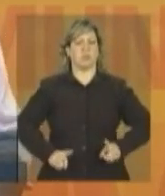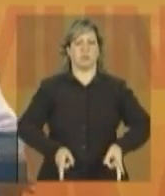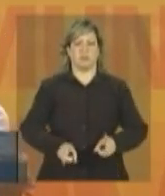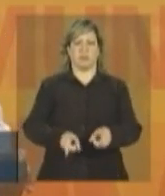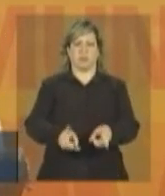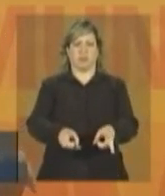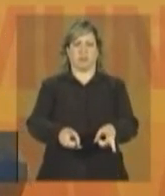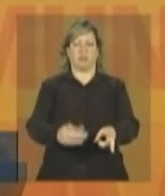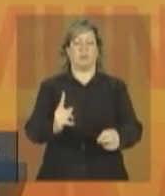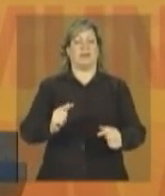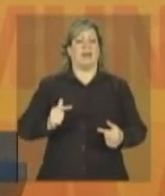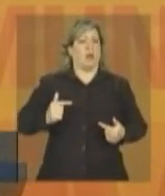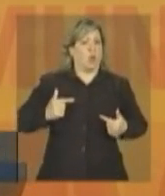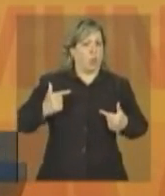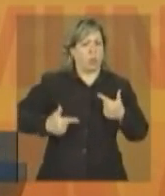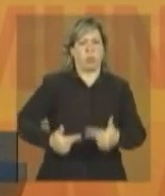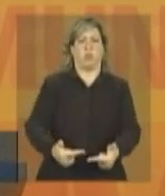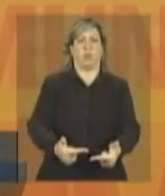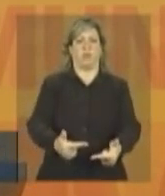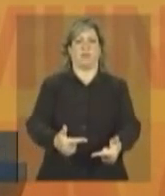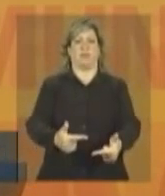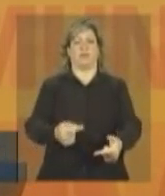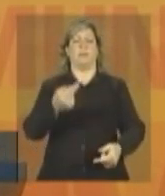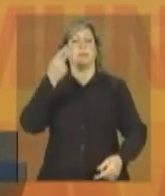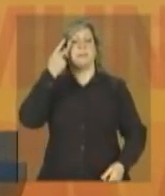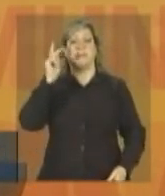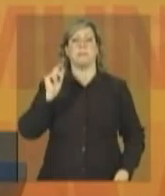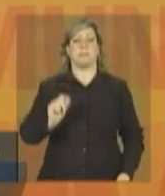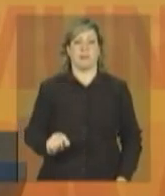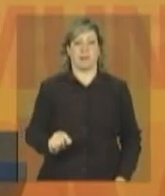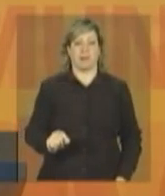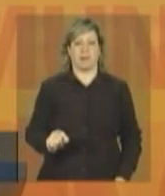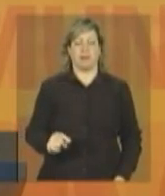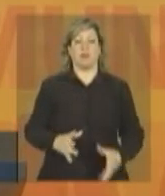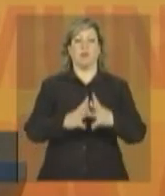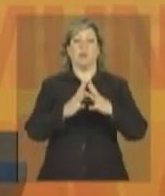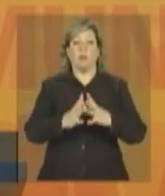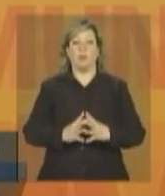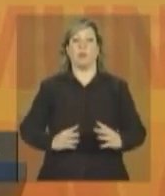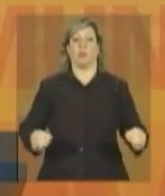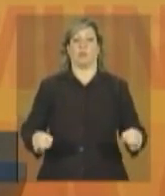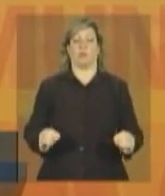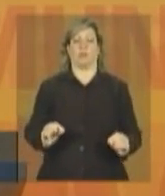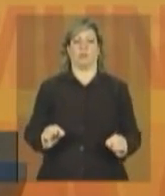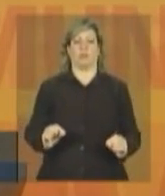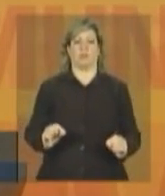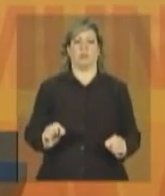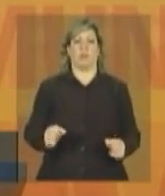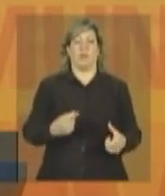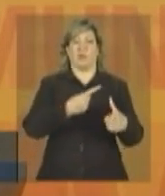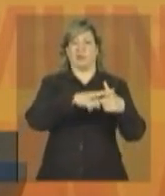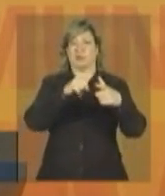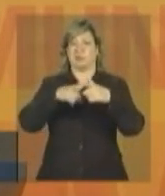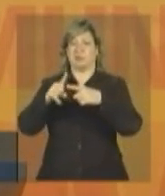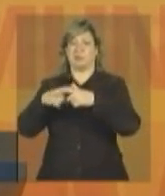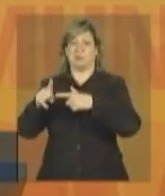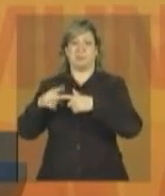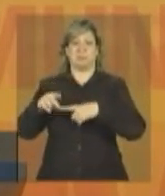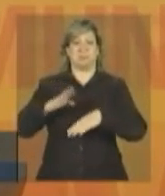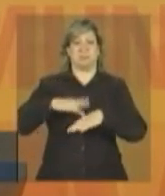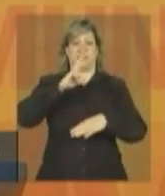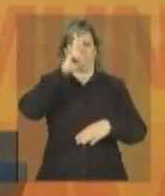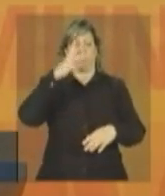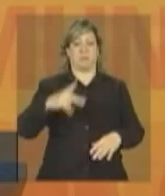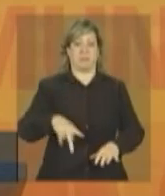uma luta para resolver grandes problemas do país.